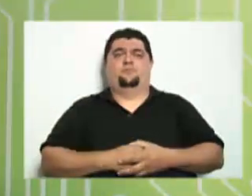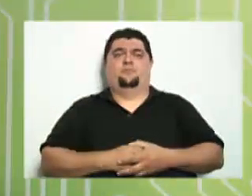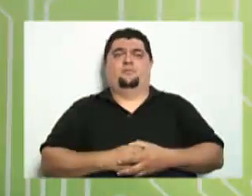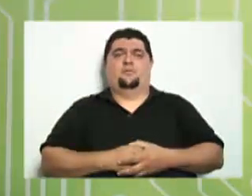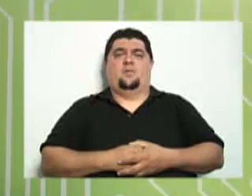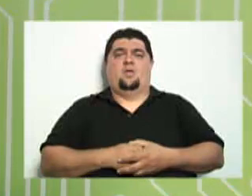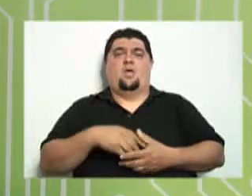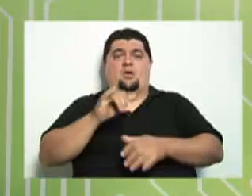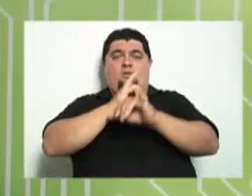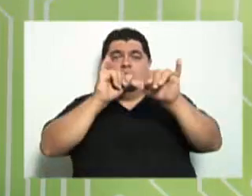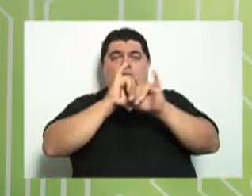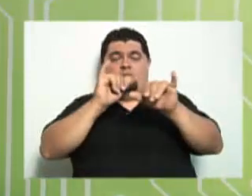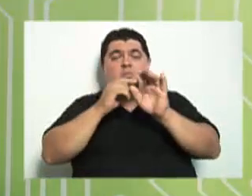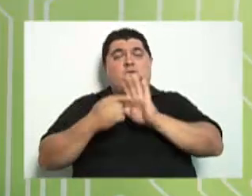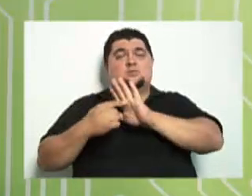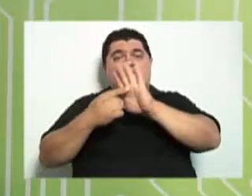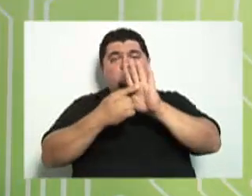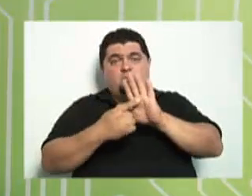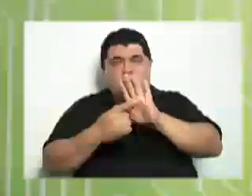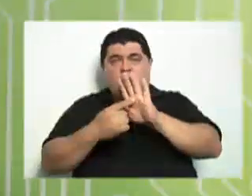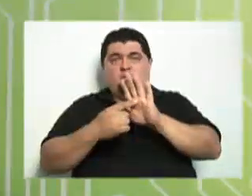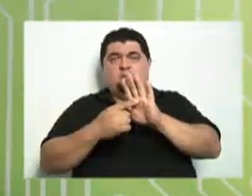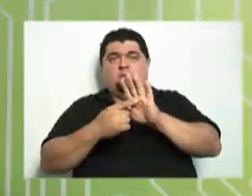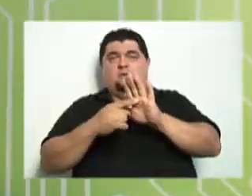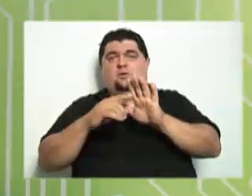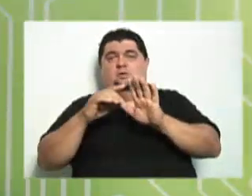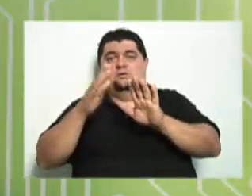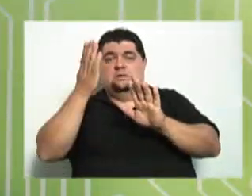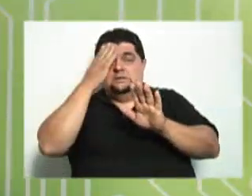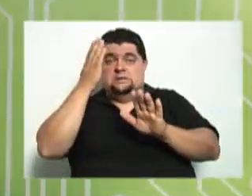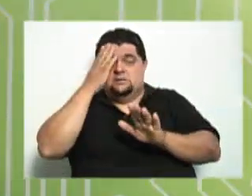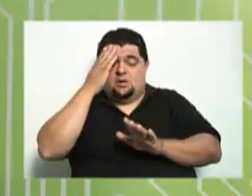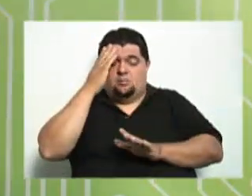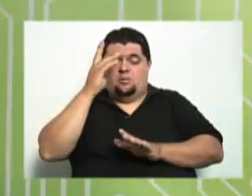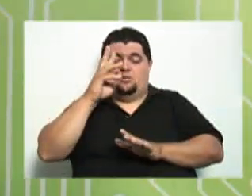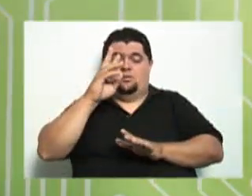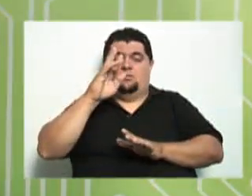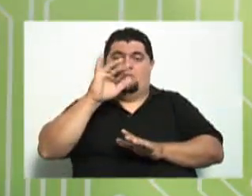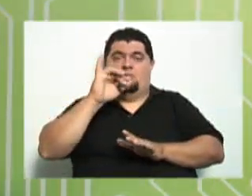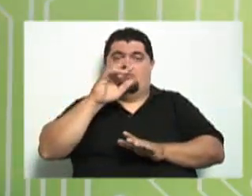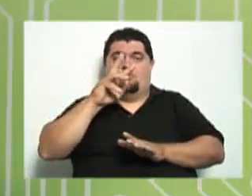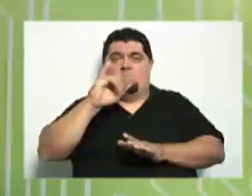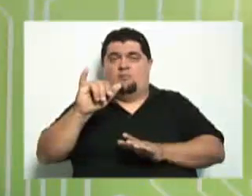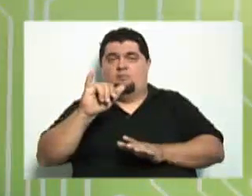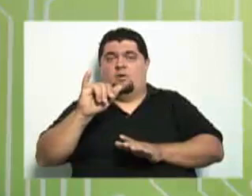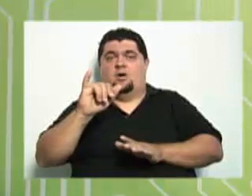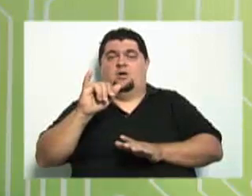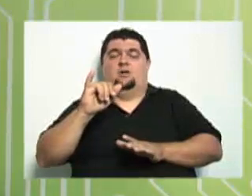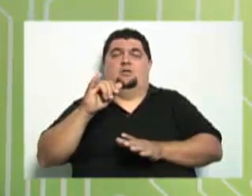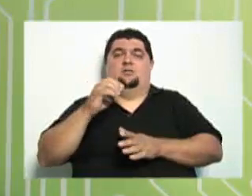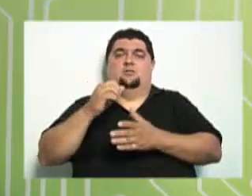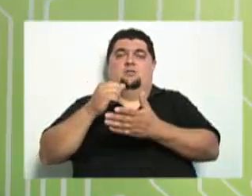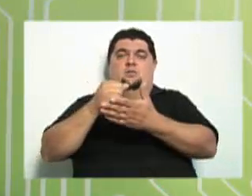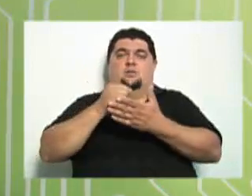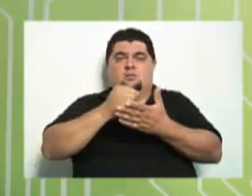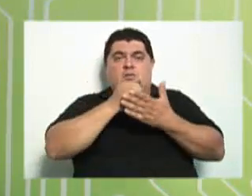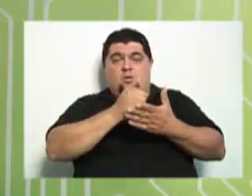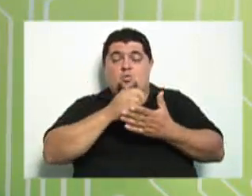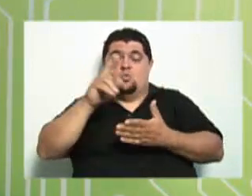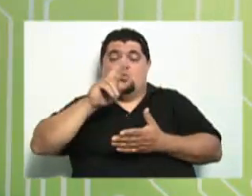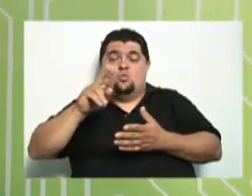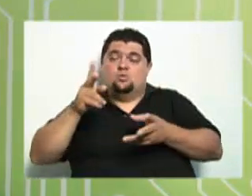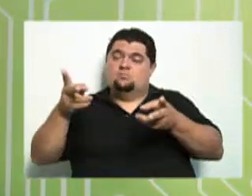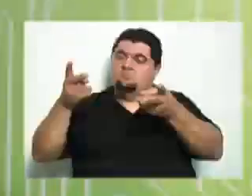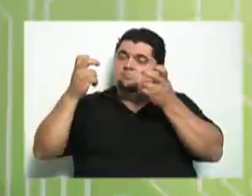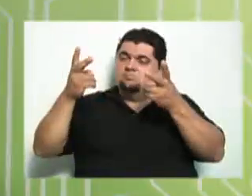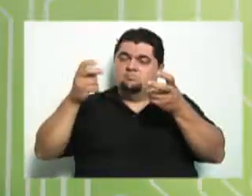nos mostram, não é só uma coisa de senso comum. A gente sabe que isso porque existe essa grande influência dos usos e dos costumes das